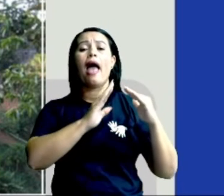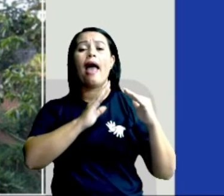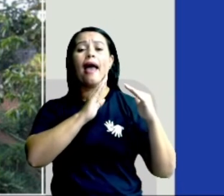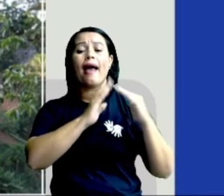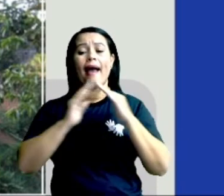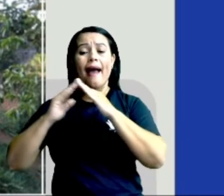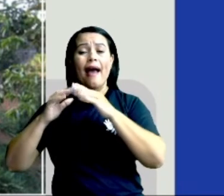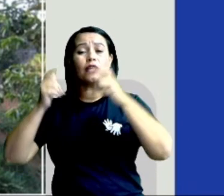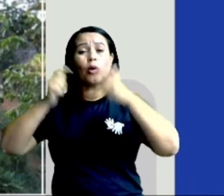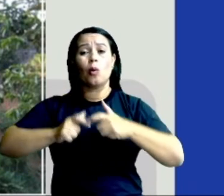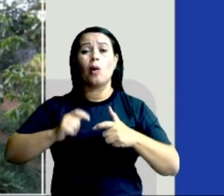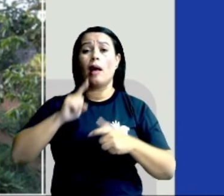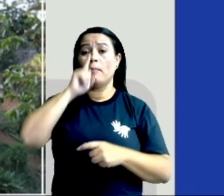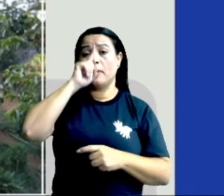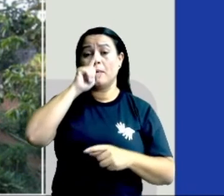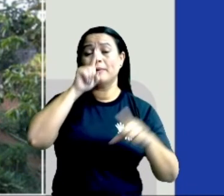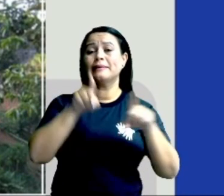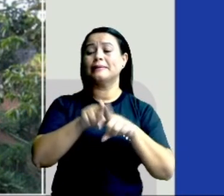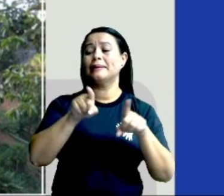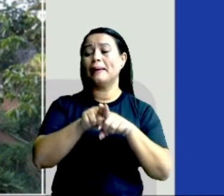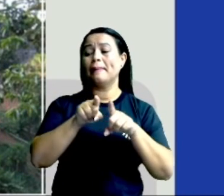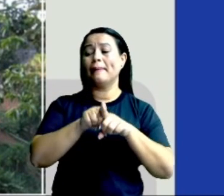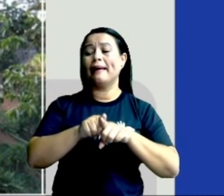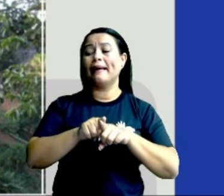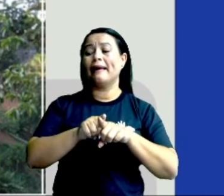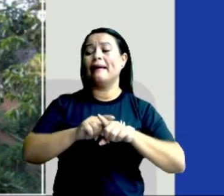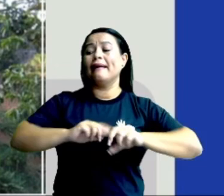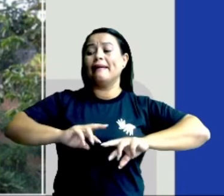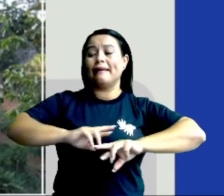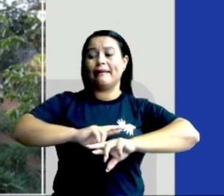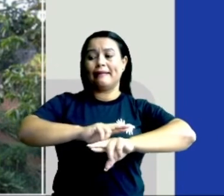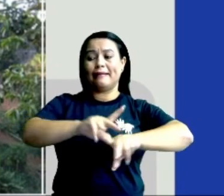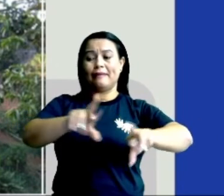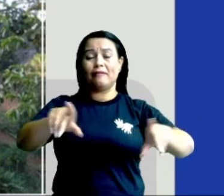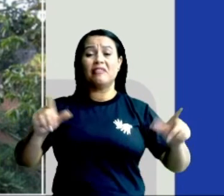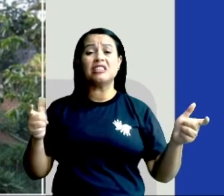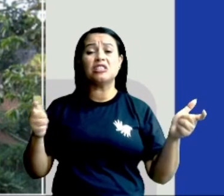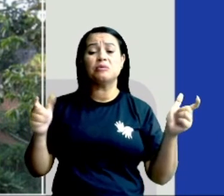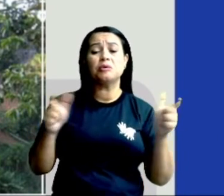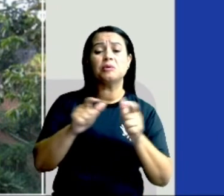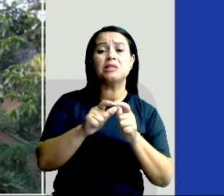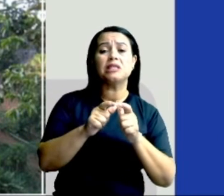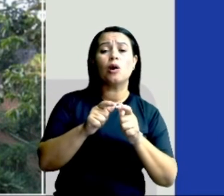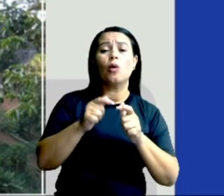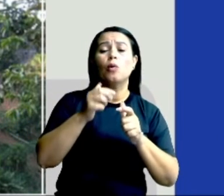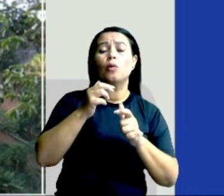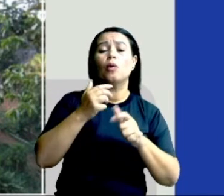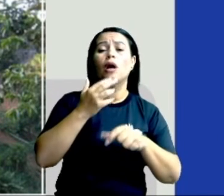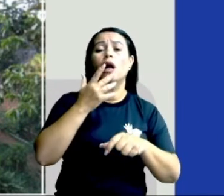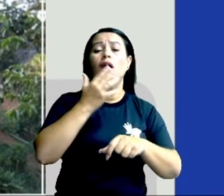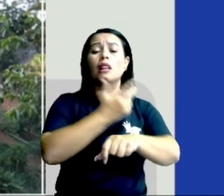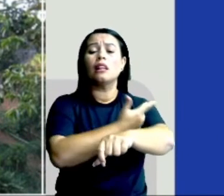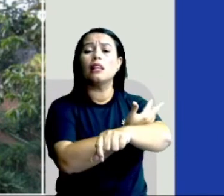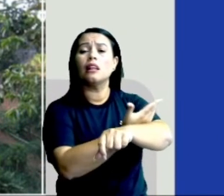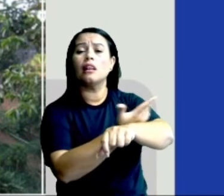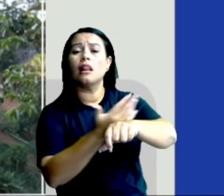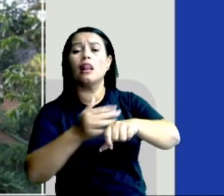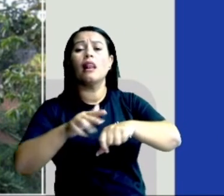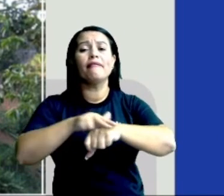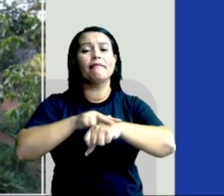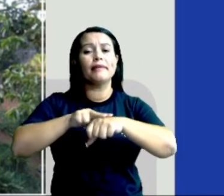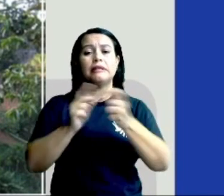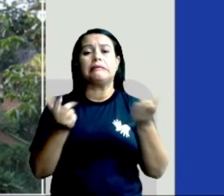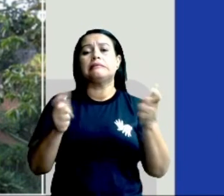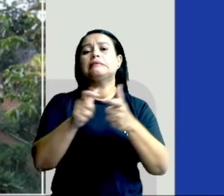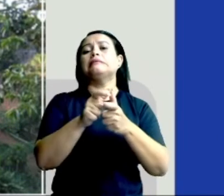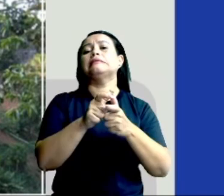áreas verdes, dinâmica dos animais. Esses são problemas ambientais dentro das grandes cidades,